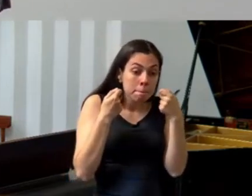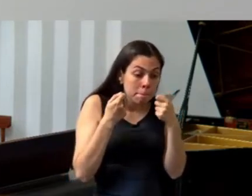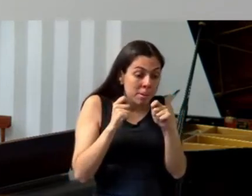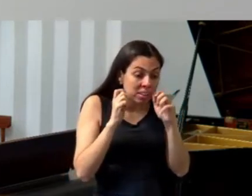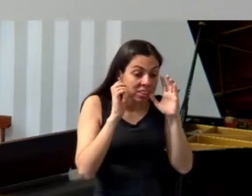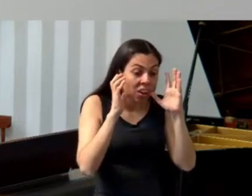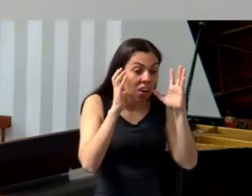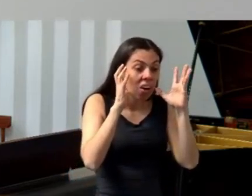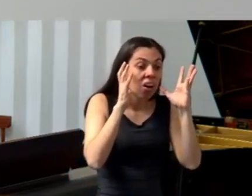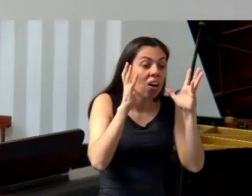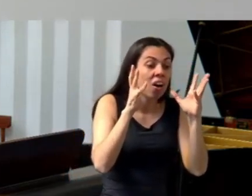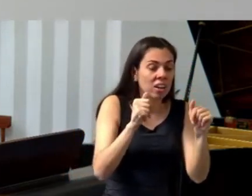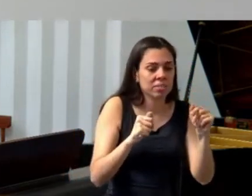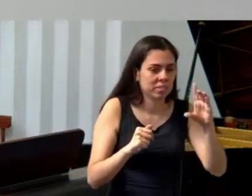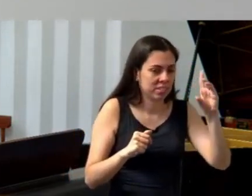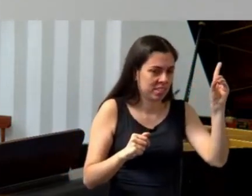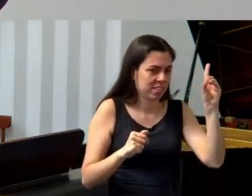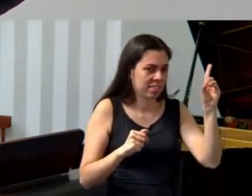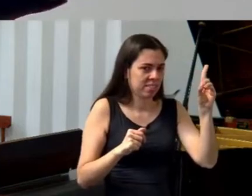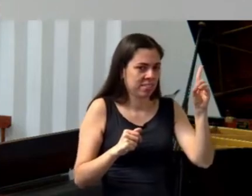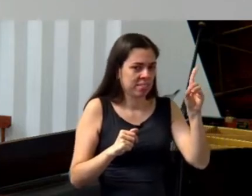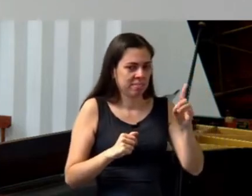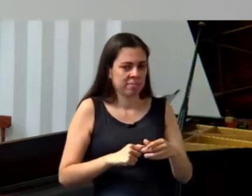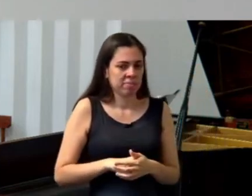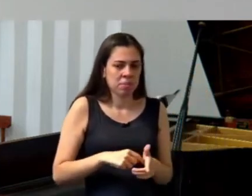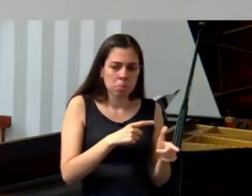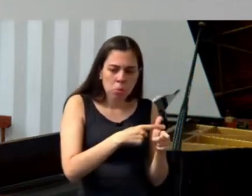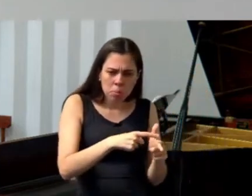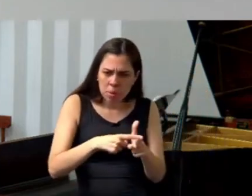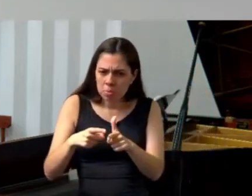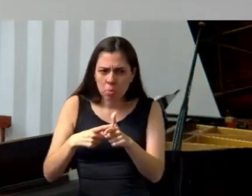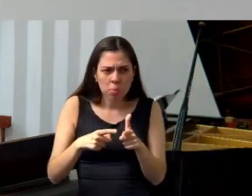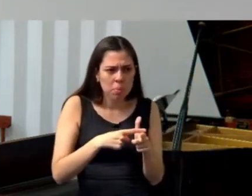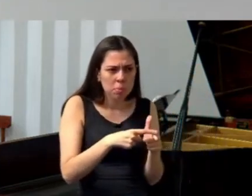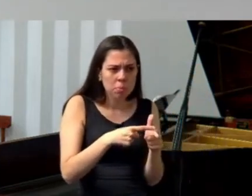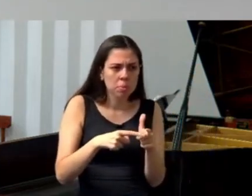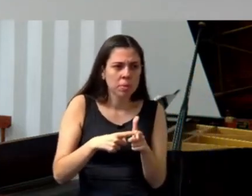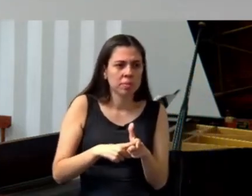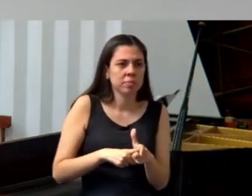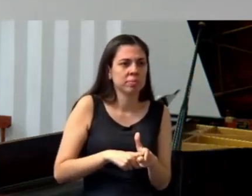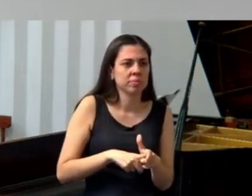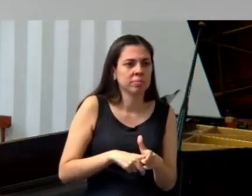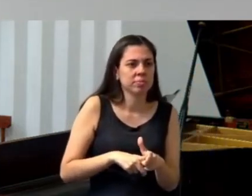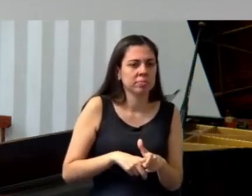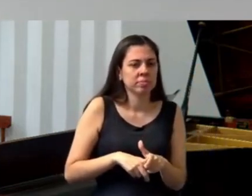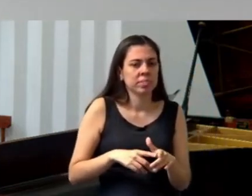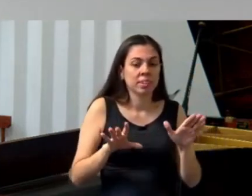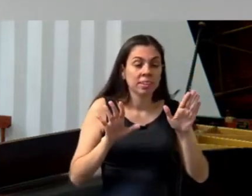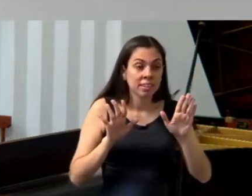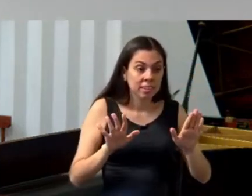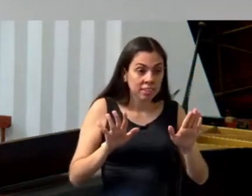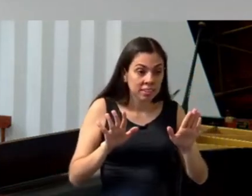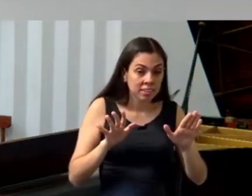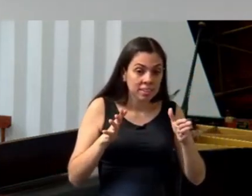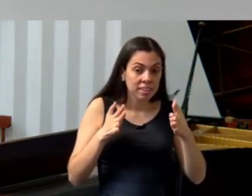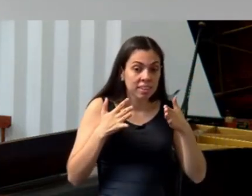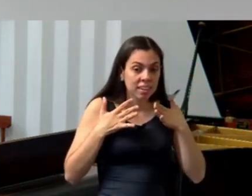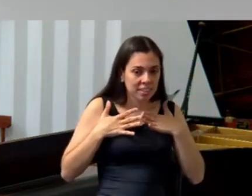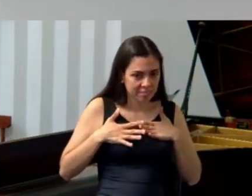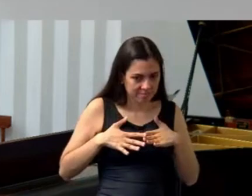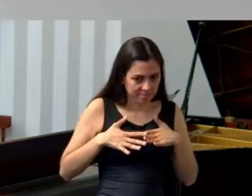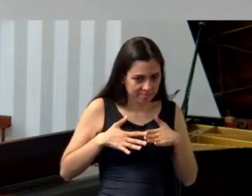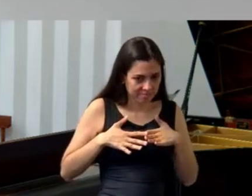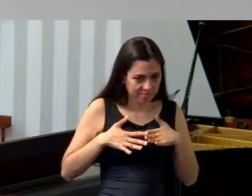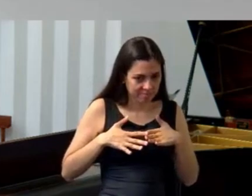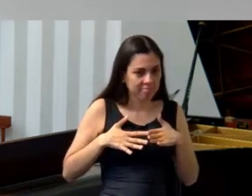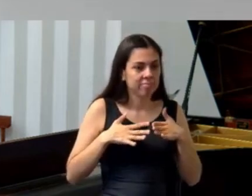as crises da vida. E as crises são grandes oportunidades. Não se desespere.